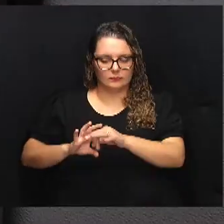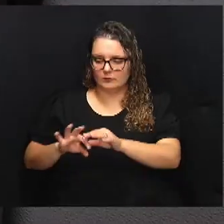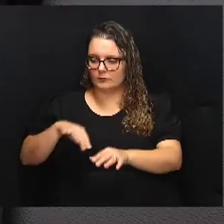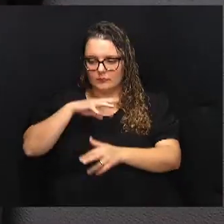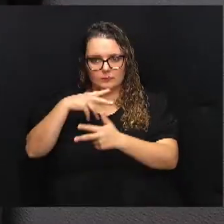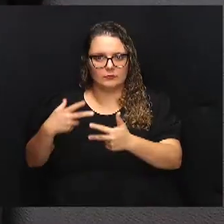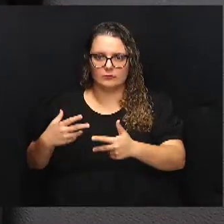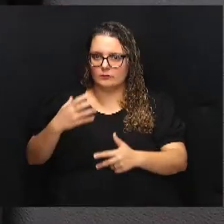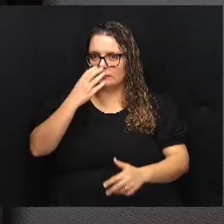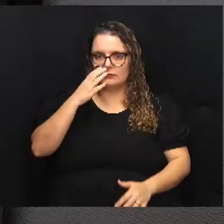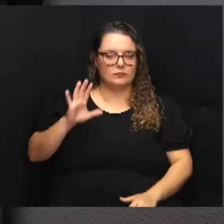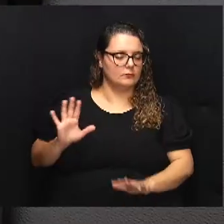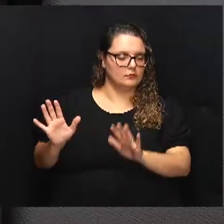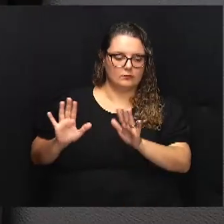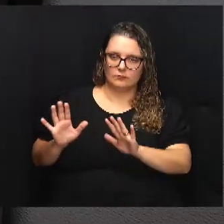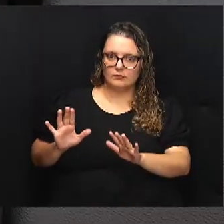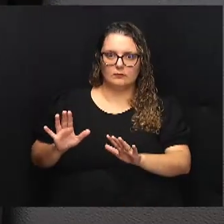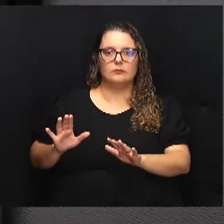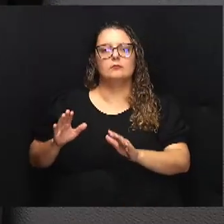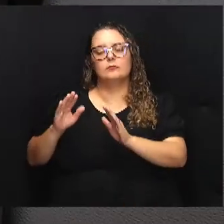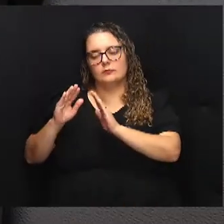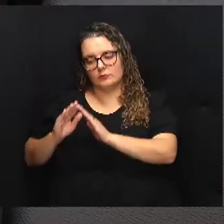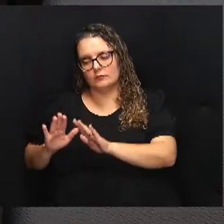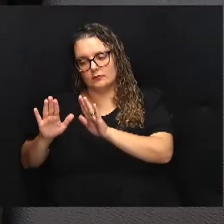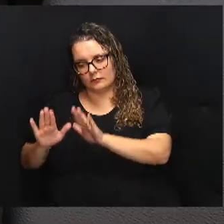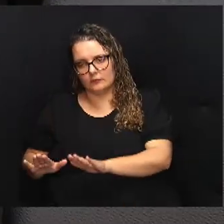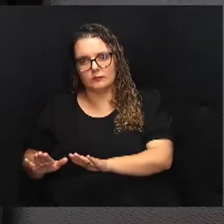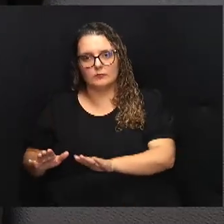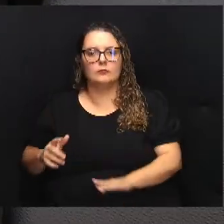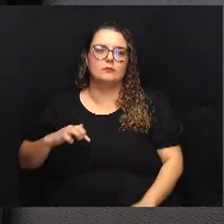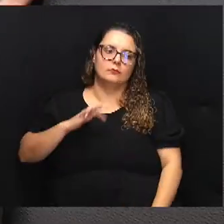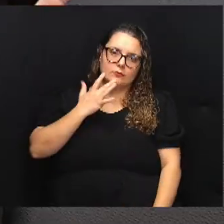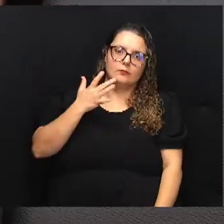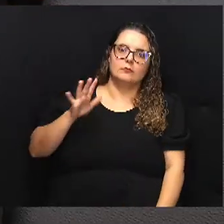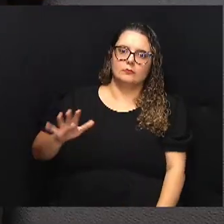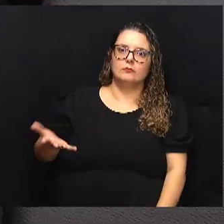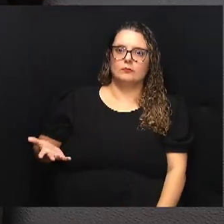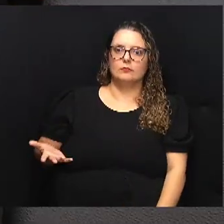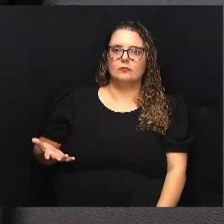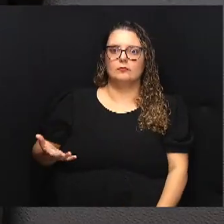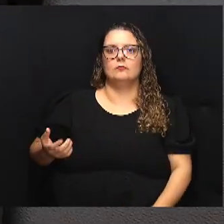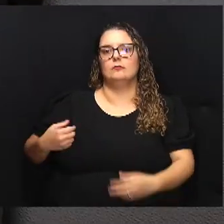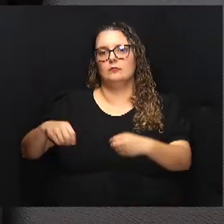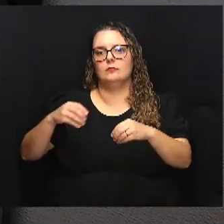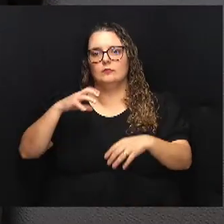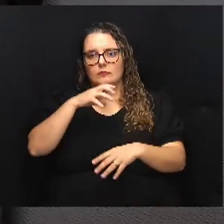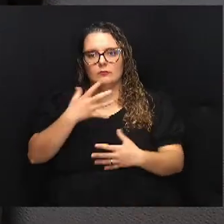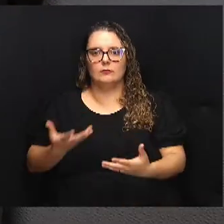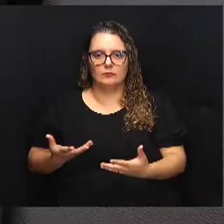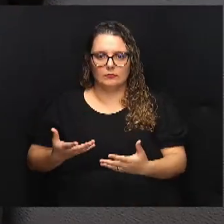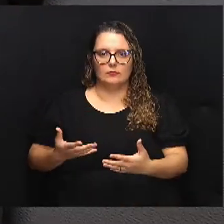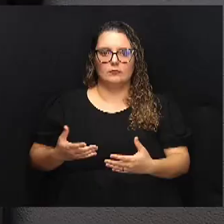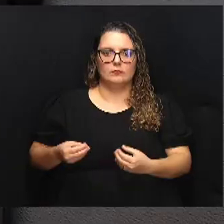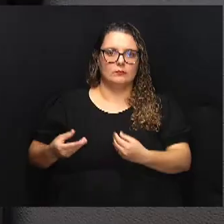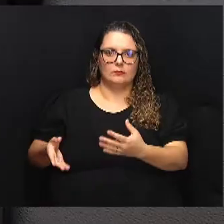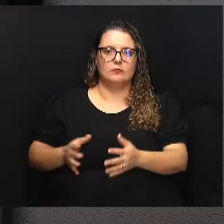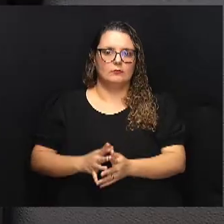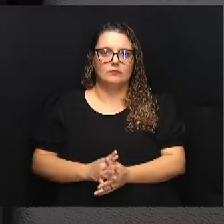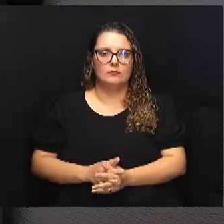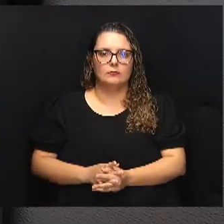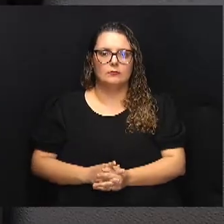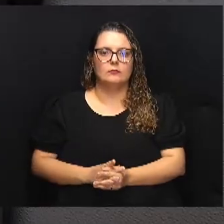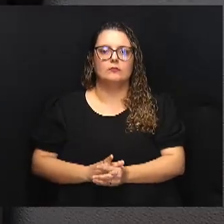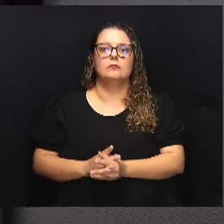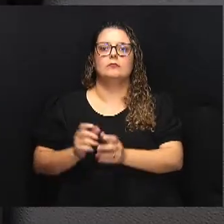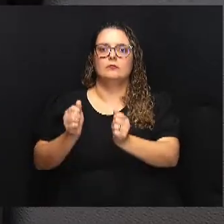os cachorrinhos deles lá. Eles falam assim, não, prefiro ficar aqui, pega um cobertor na hora ali que alguém esteja dando, fica com o animal